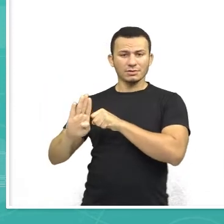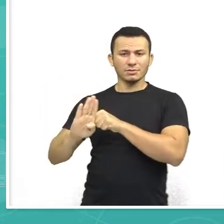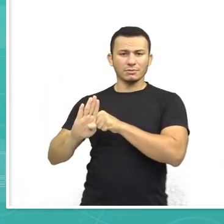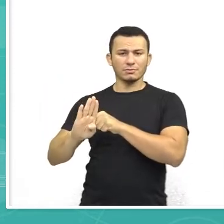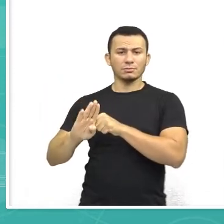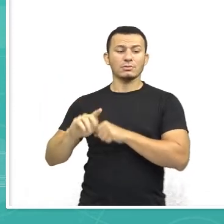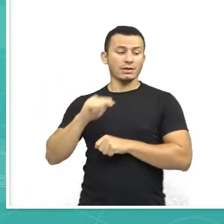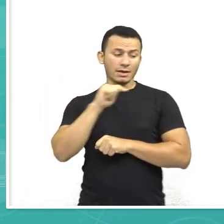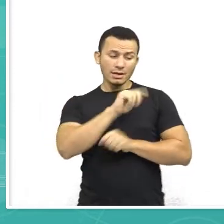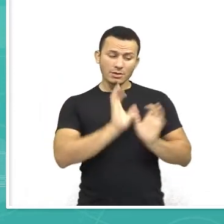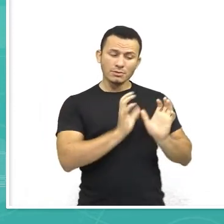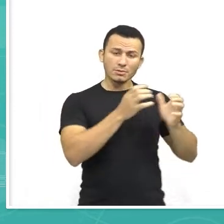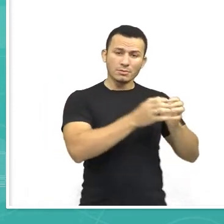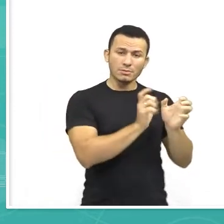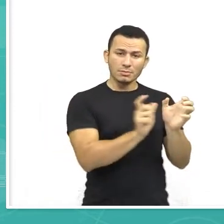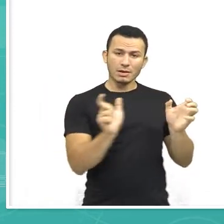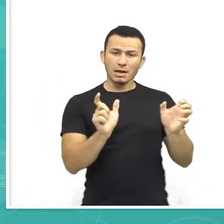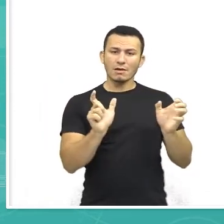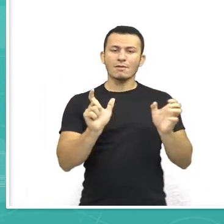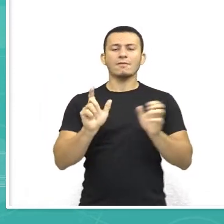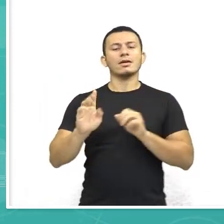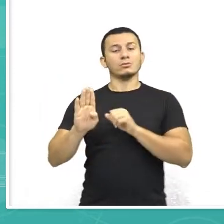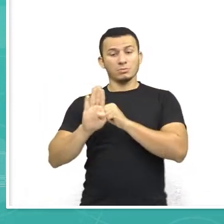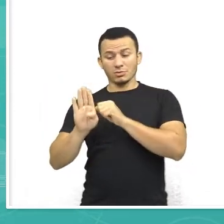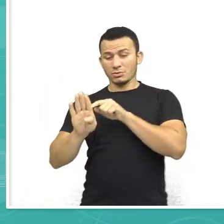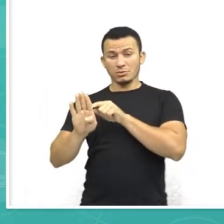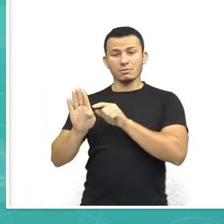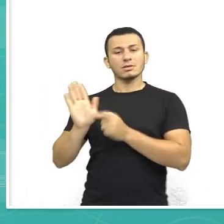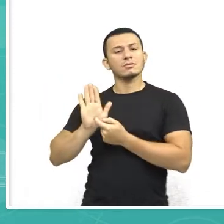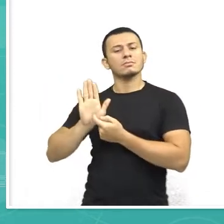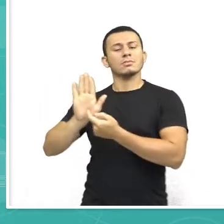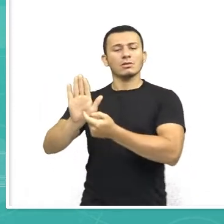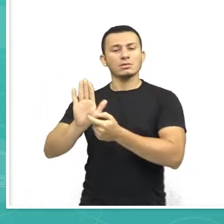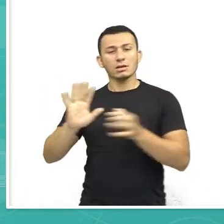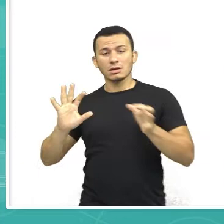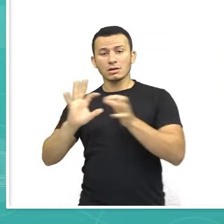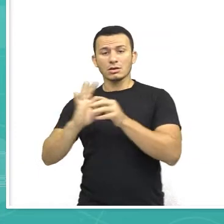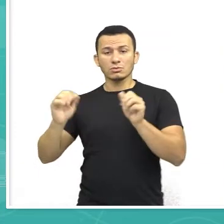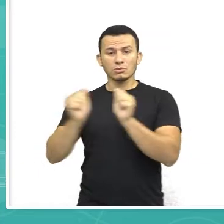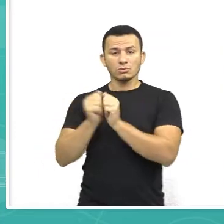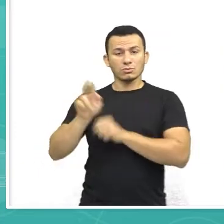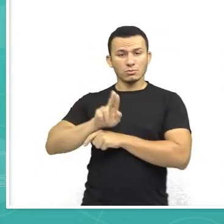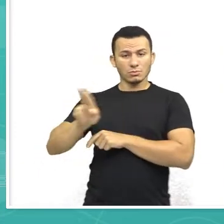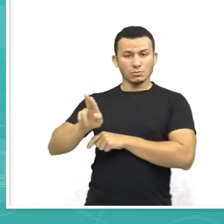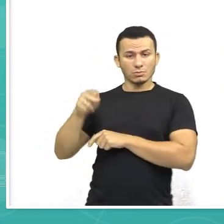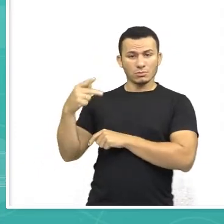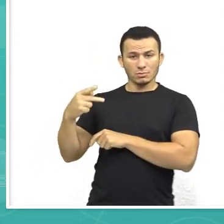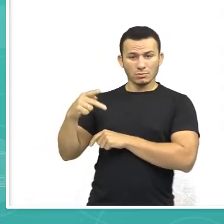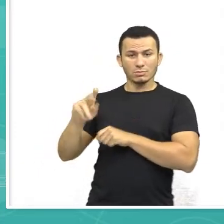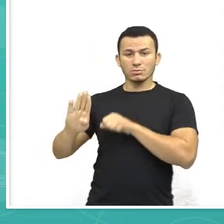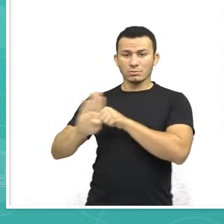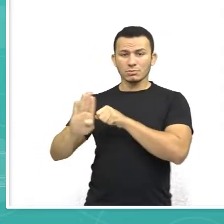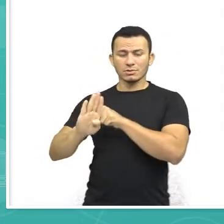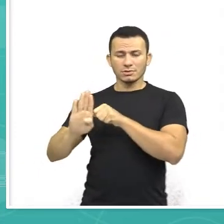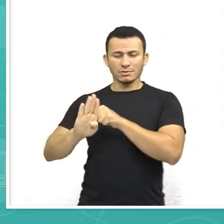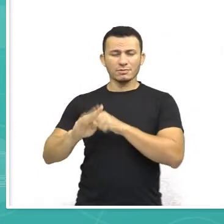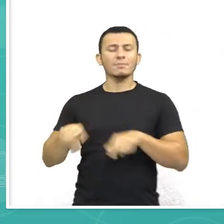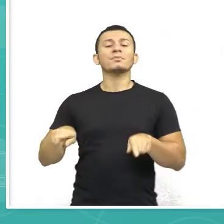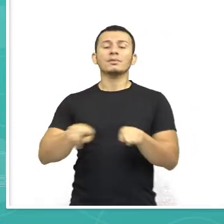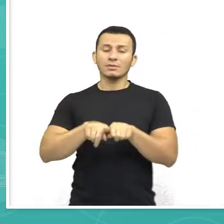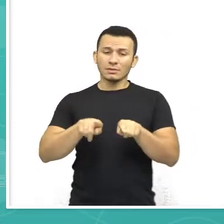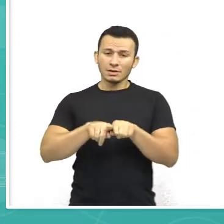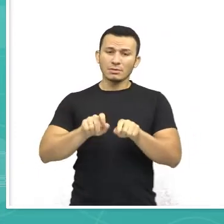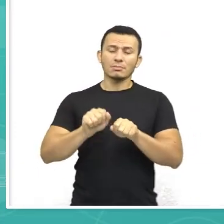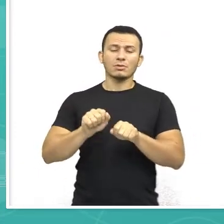vai representar o nome ou ele vai acompanhar esse nome, esse substantivo. Ele serve para